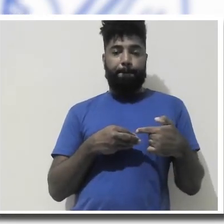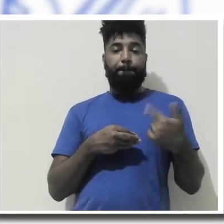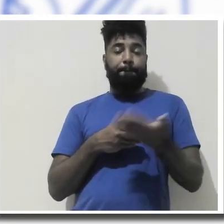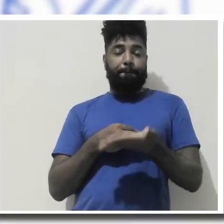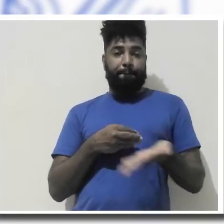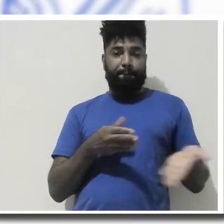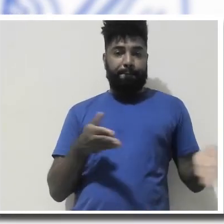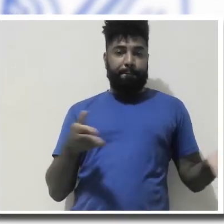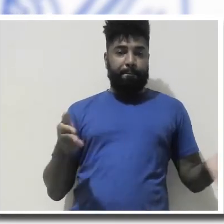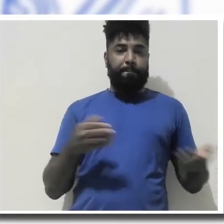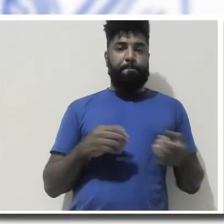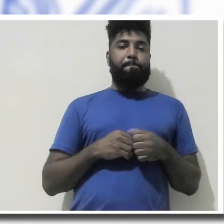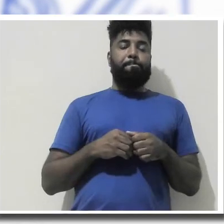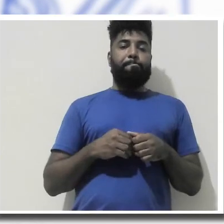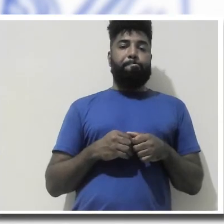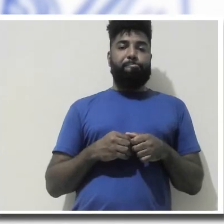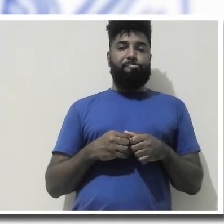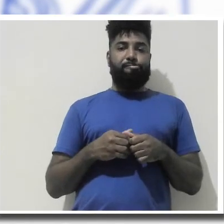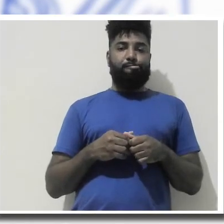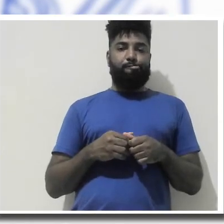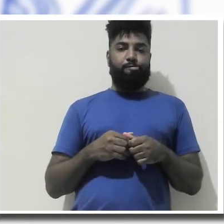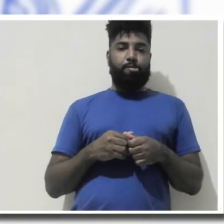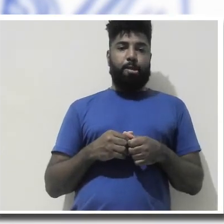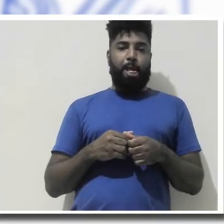essa região aqui,